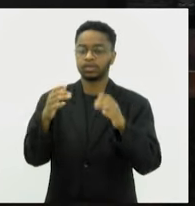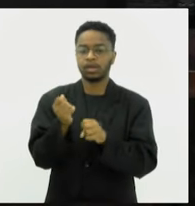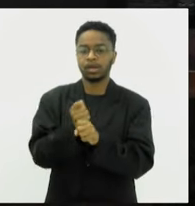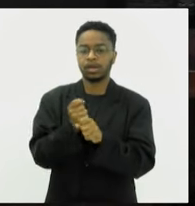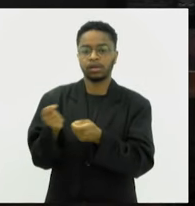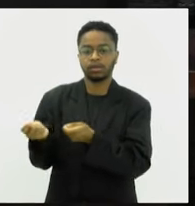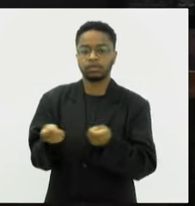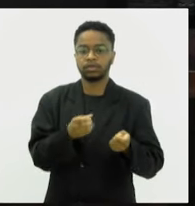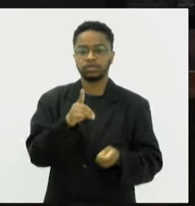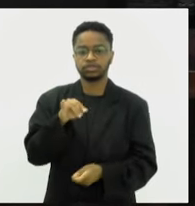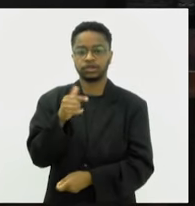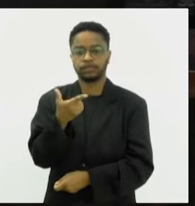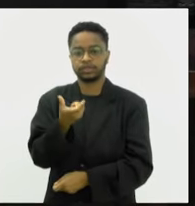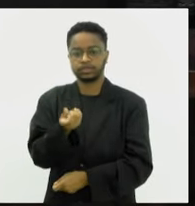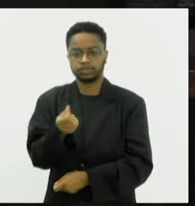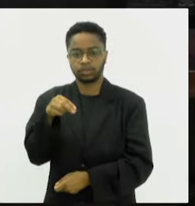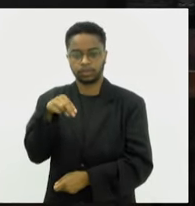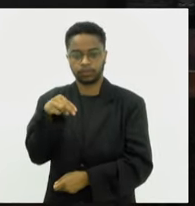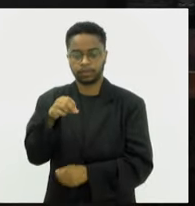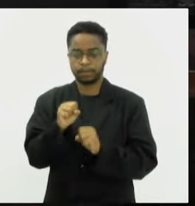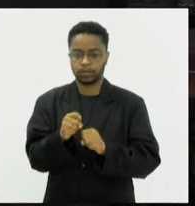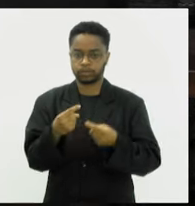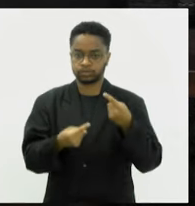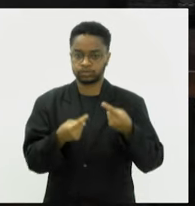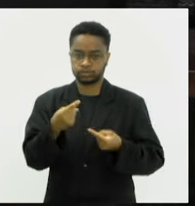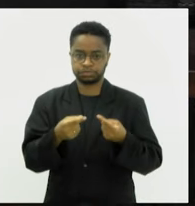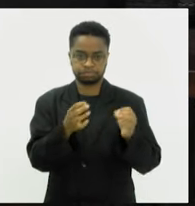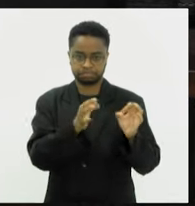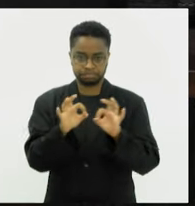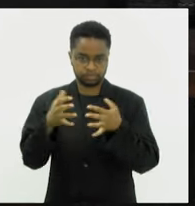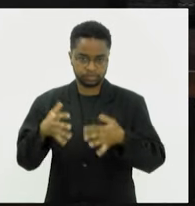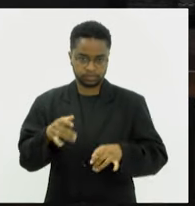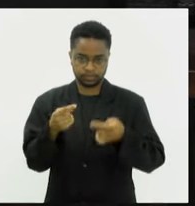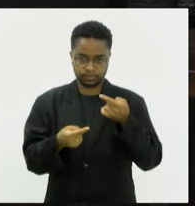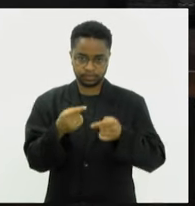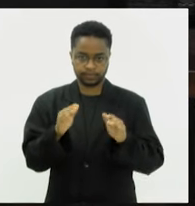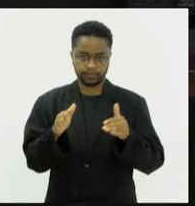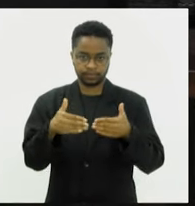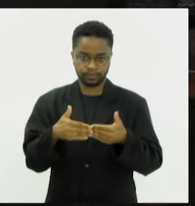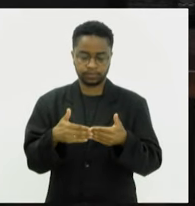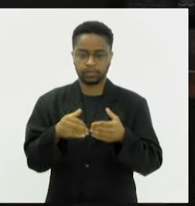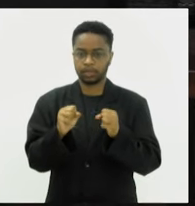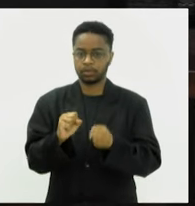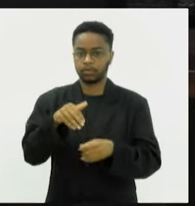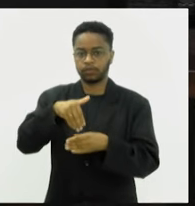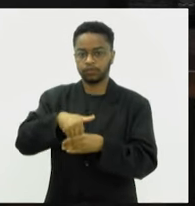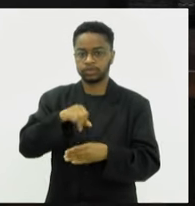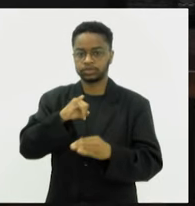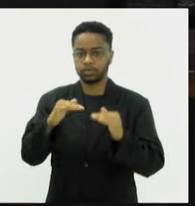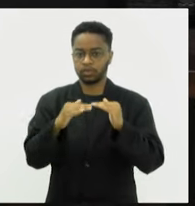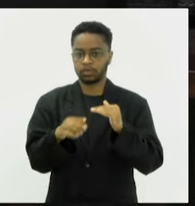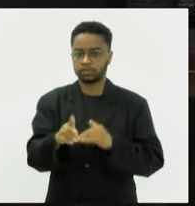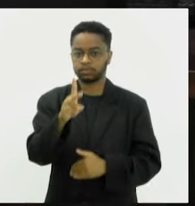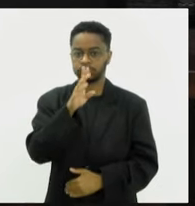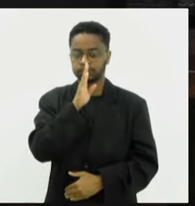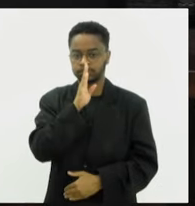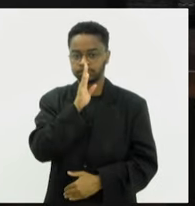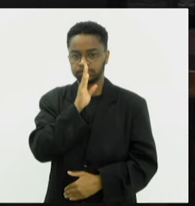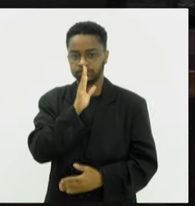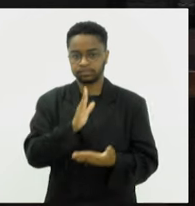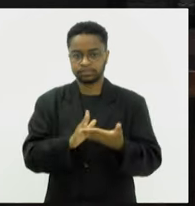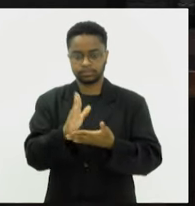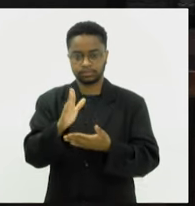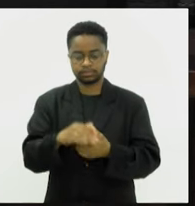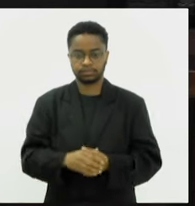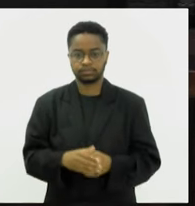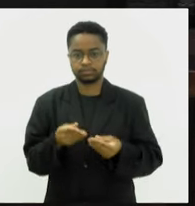anualmente, dia 26 de novembro. Em discussão. Não havendo quem queira discutir, encerrada a discussão, em votação. Senhores que aprovam em comissão,